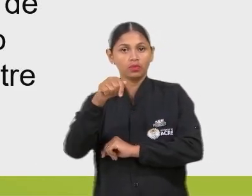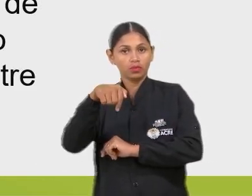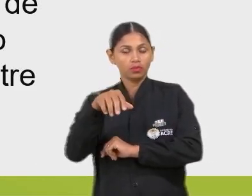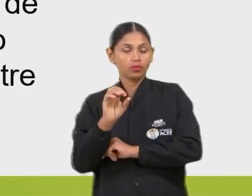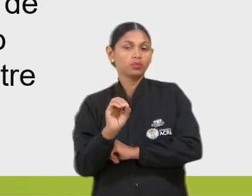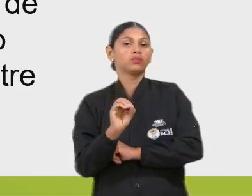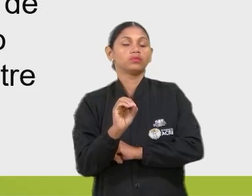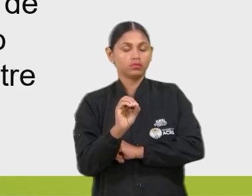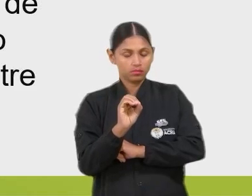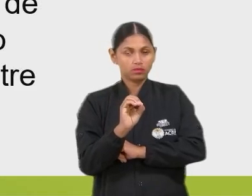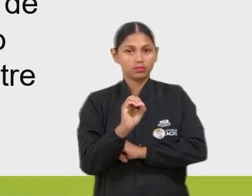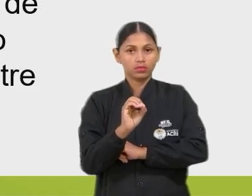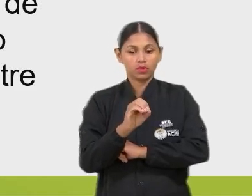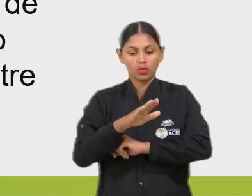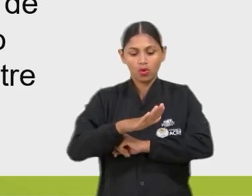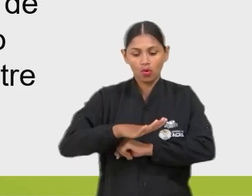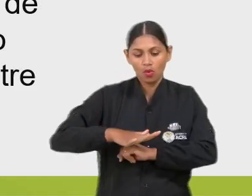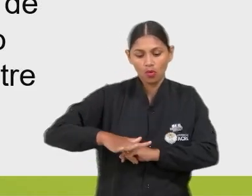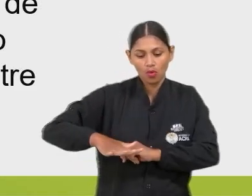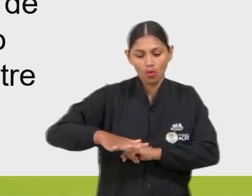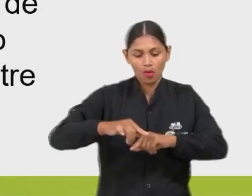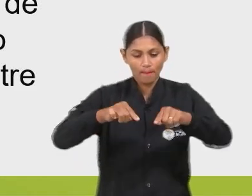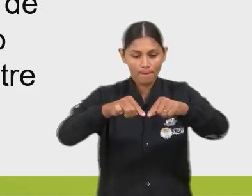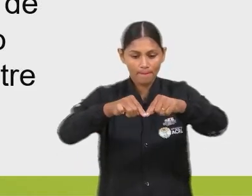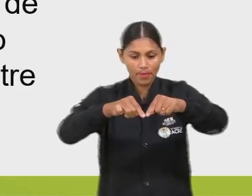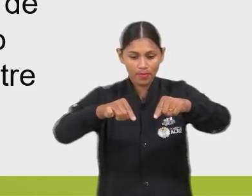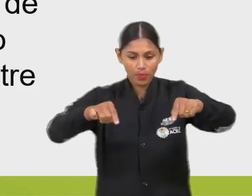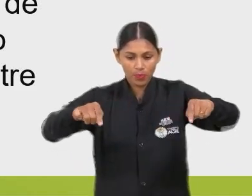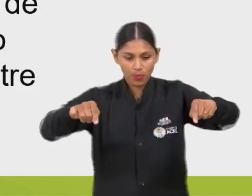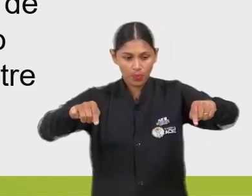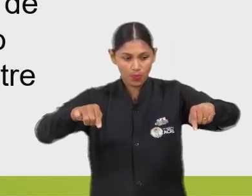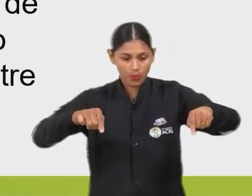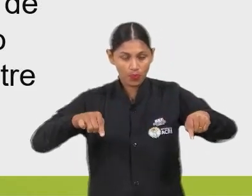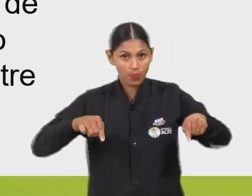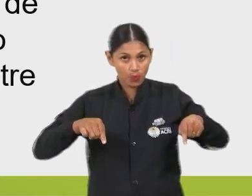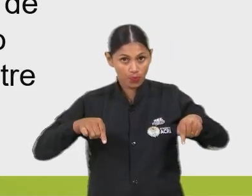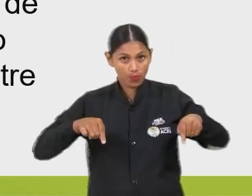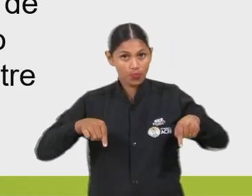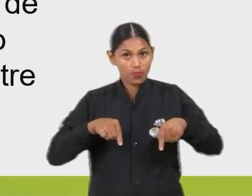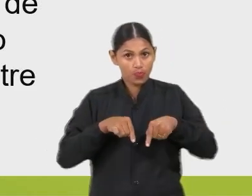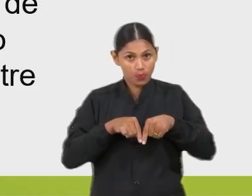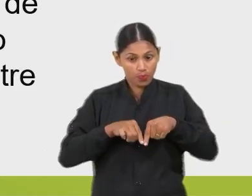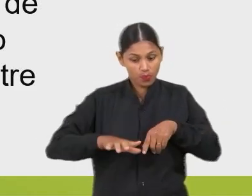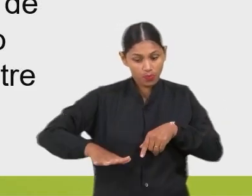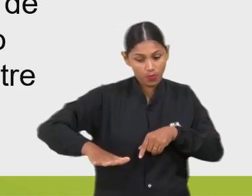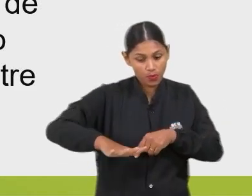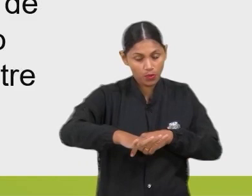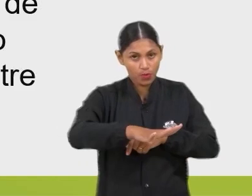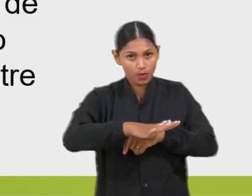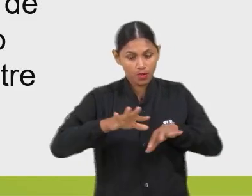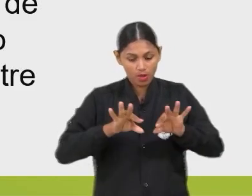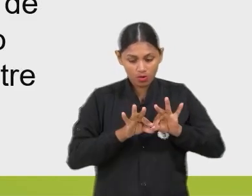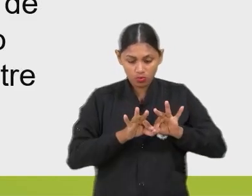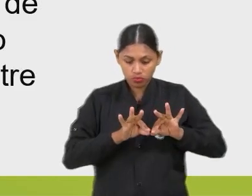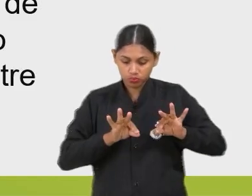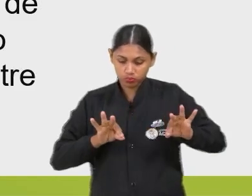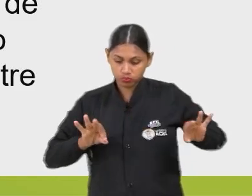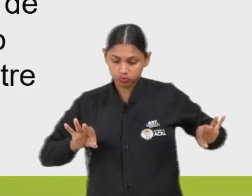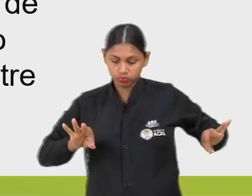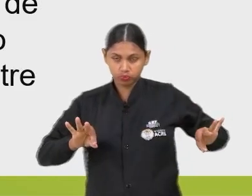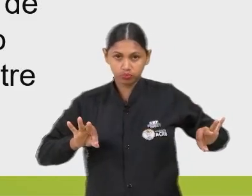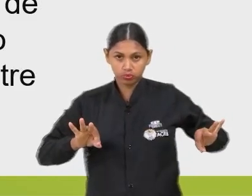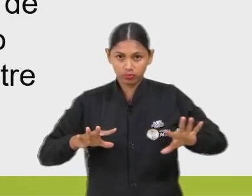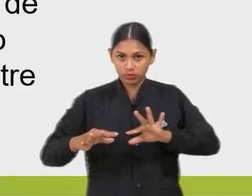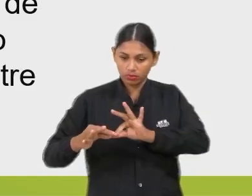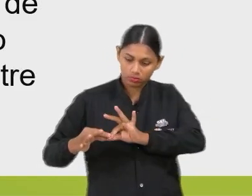os vértices num plano, né, no caso da plano da base. Sua altura corresponde à distância entre o vértice da pirâmide e sua